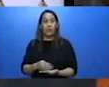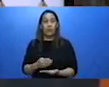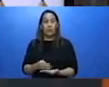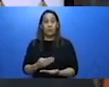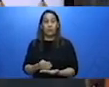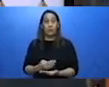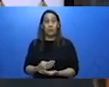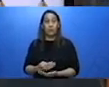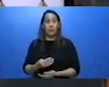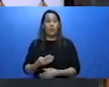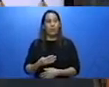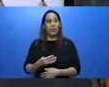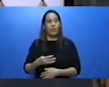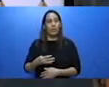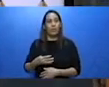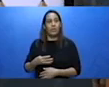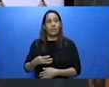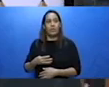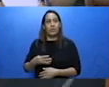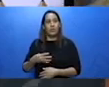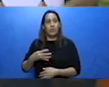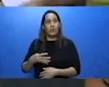Partindo.